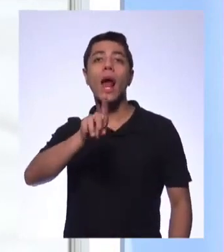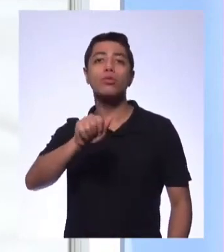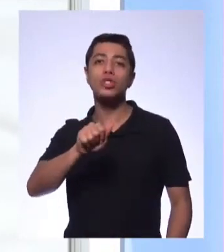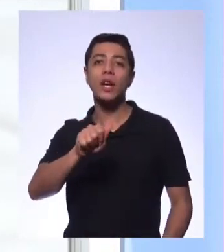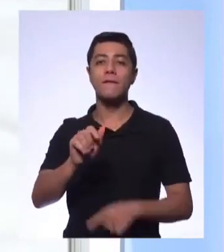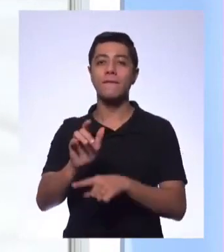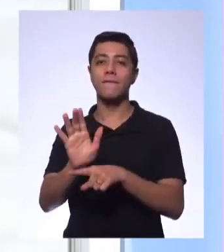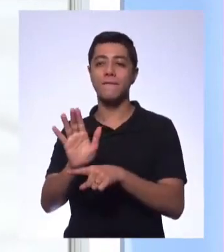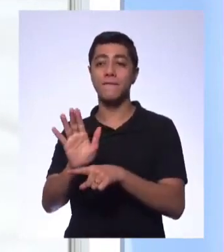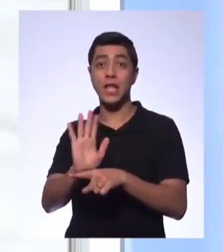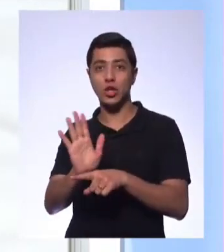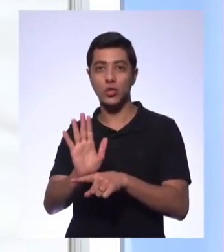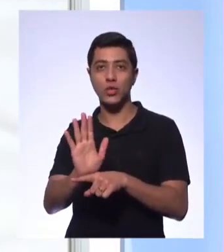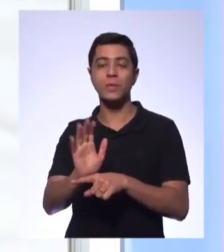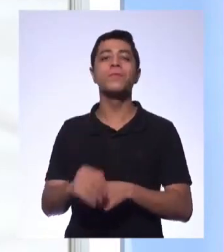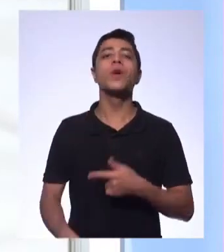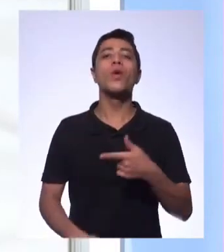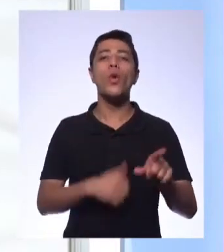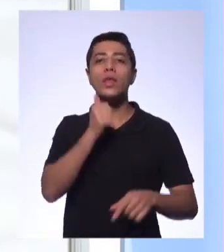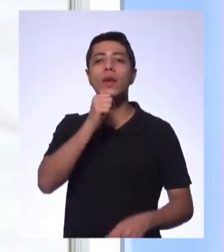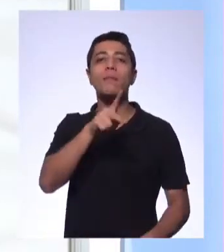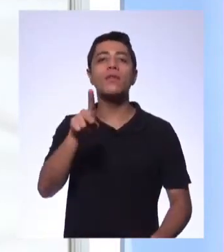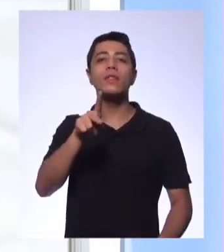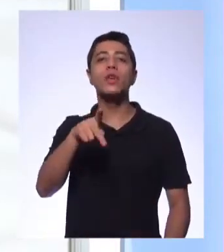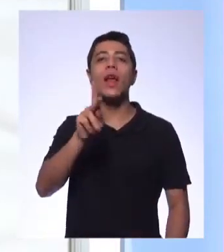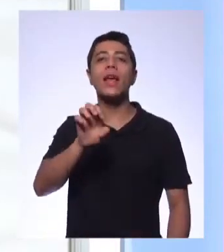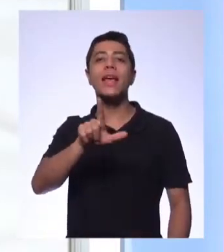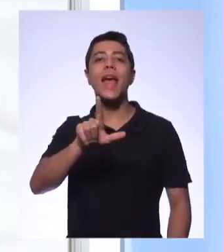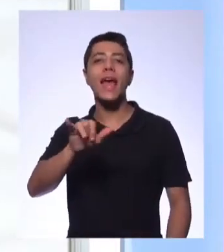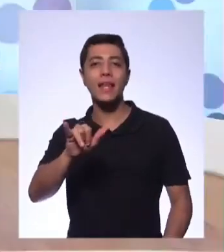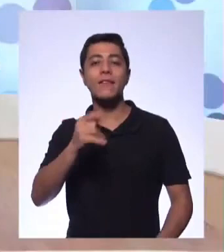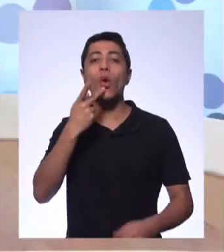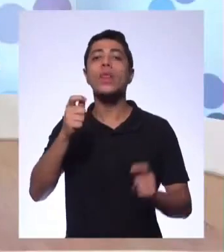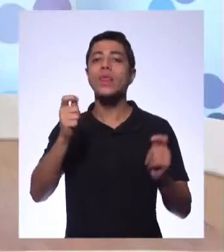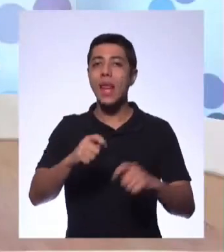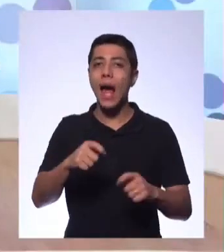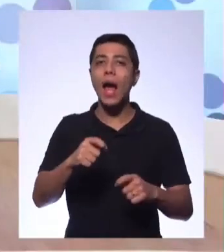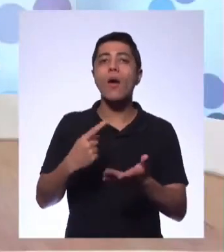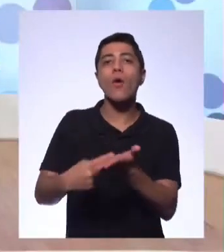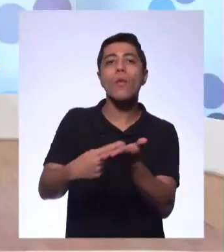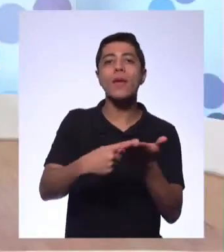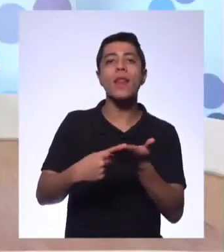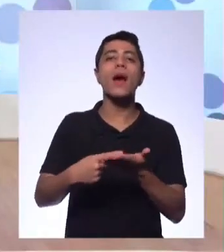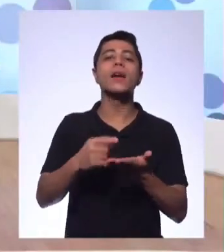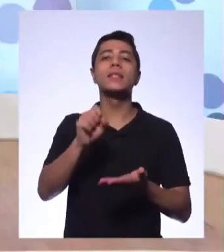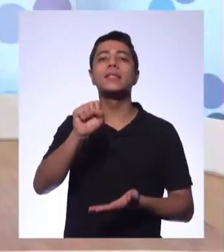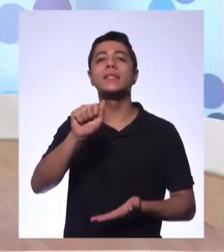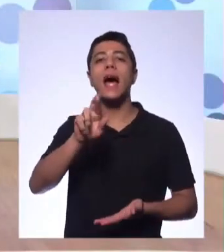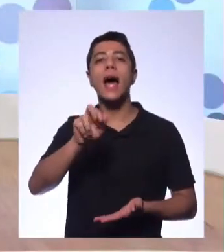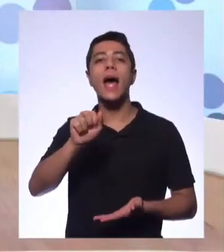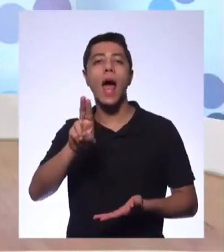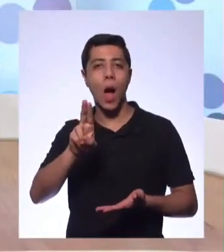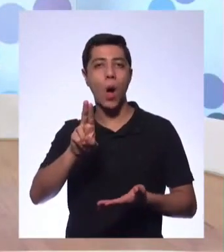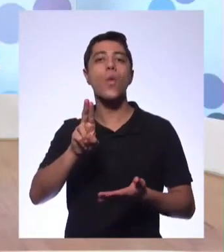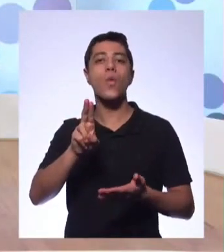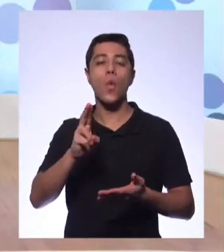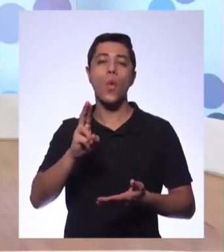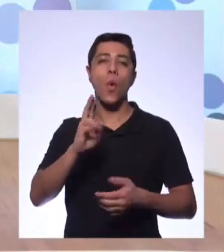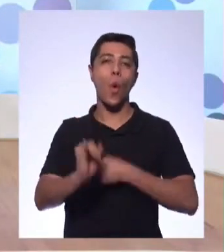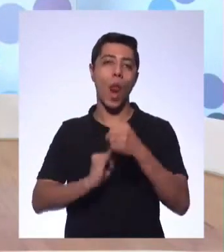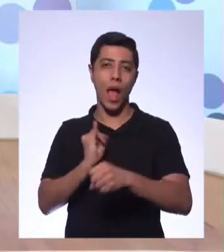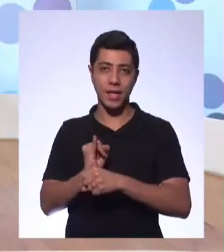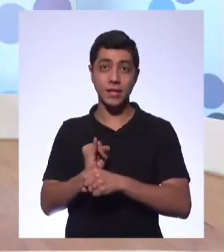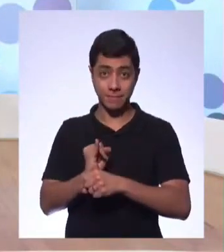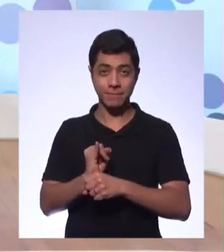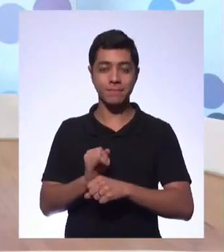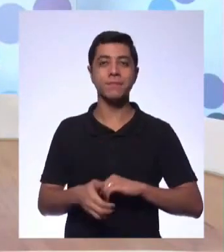Sarau Online. Bom, olha só, gente. Obrigada, professora Daniela. Um beijo para você. Obrigada